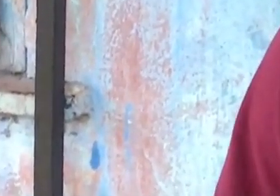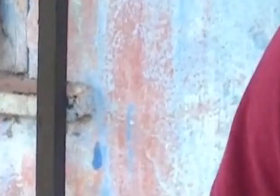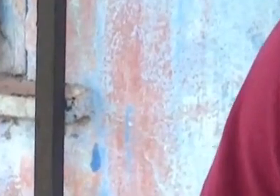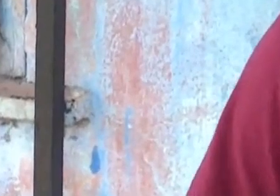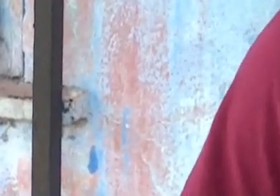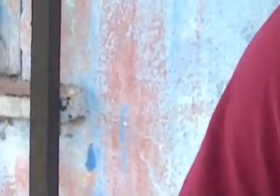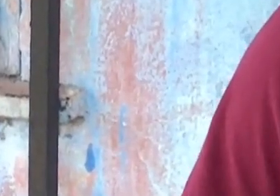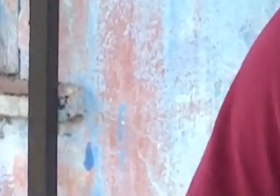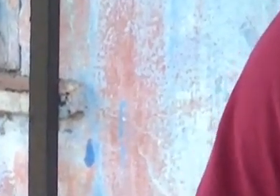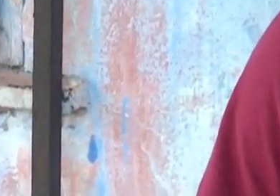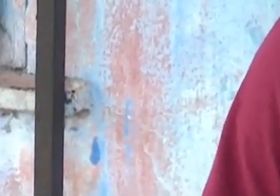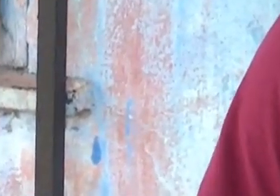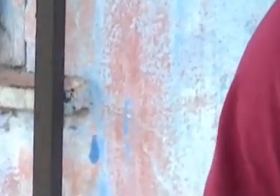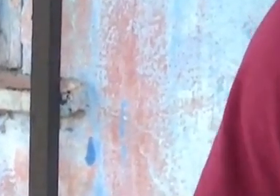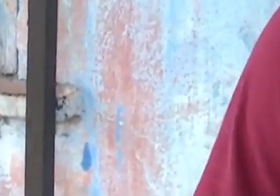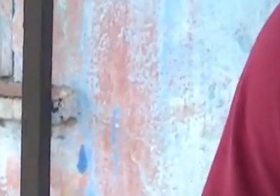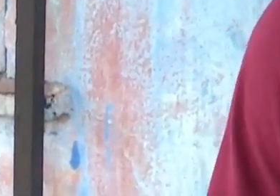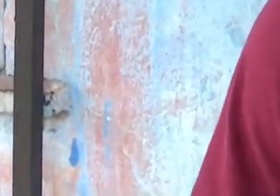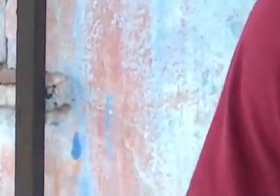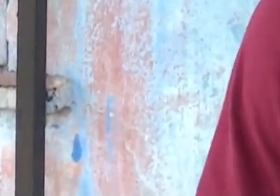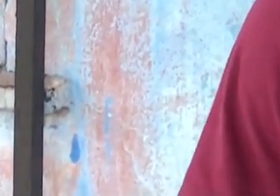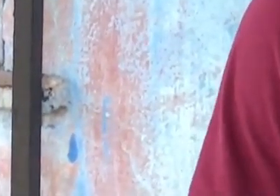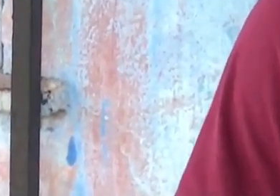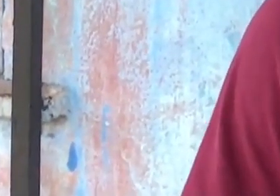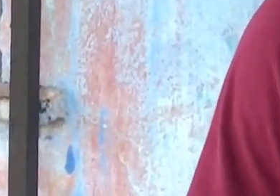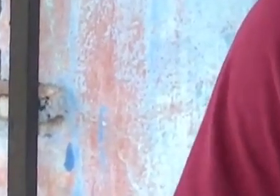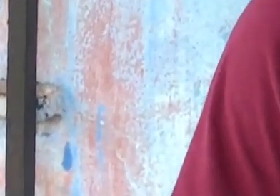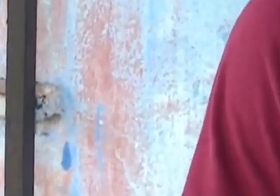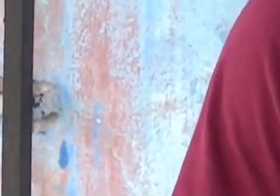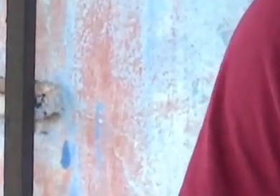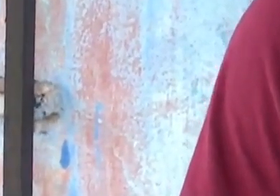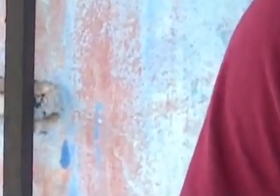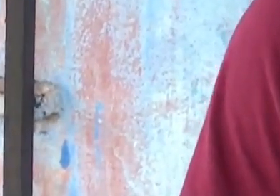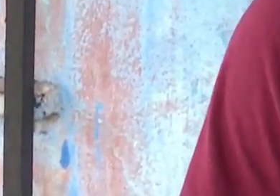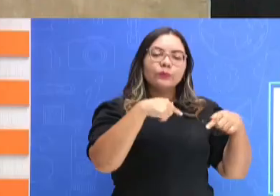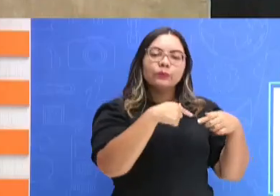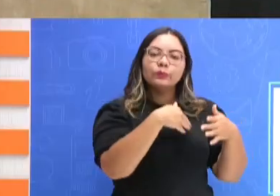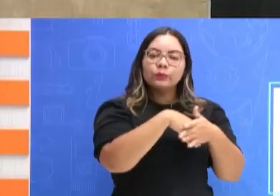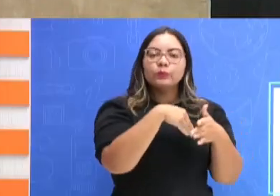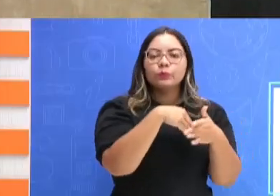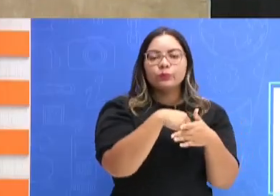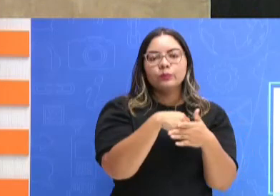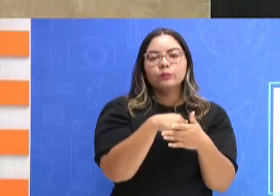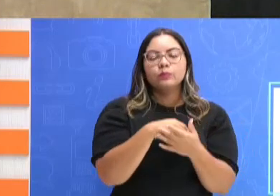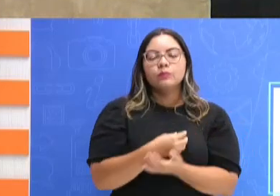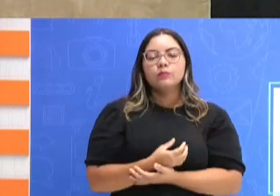vai voltar o esporte, né? Nas quadras poliesportivas.